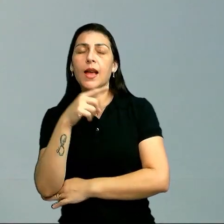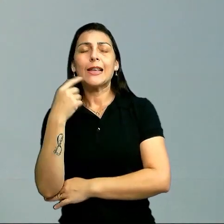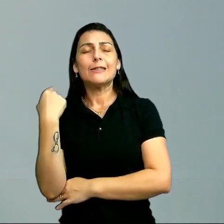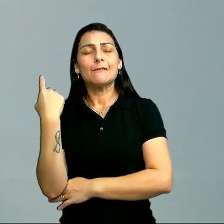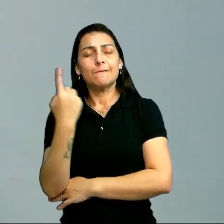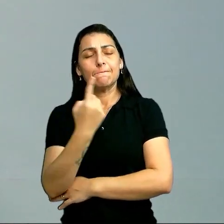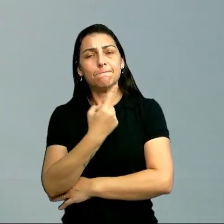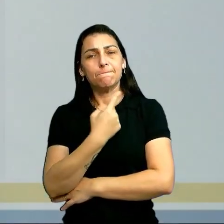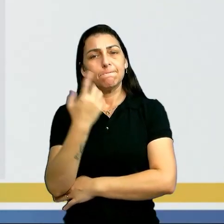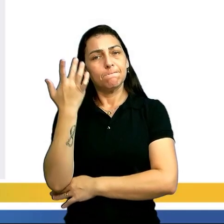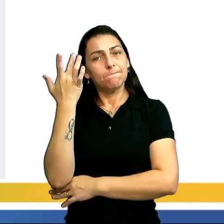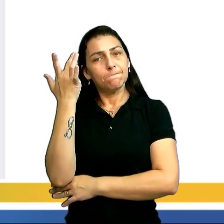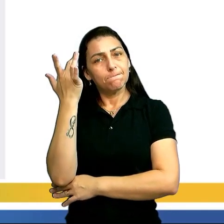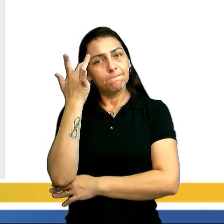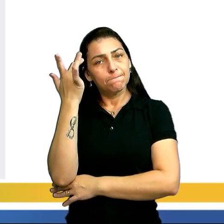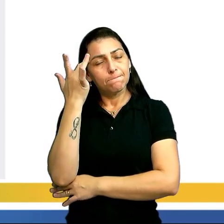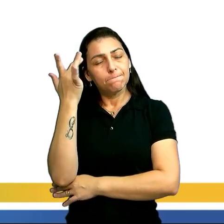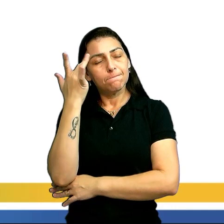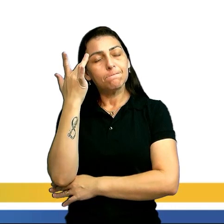vezes imagina.